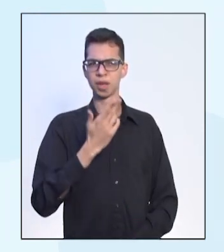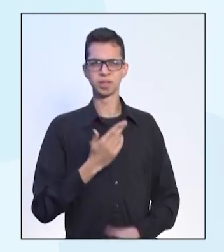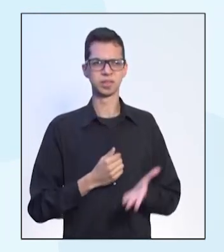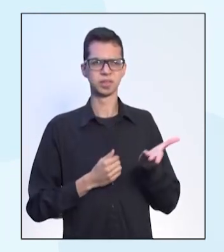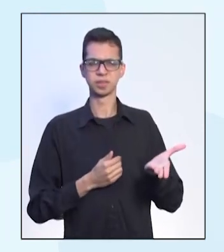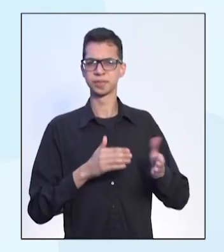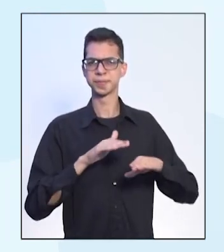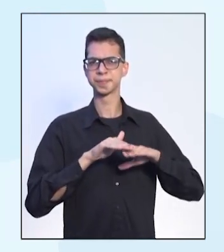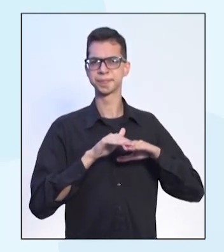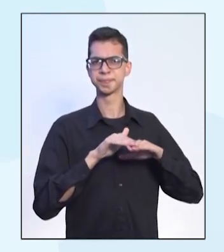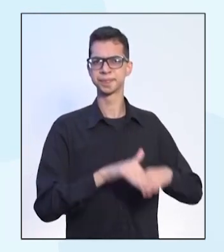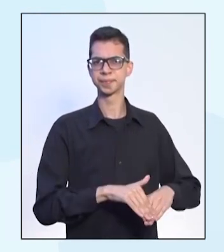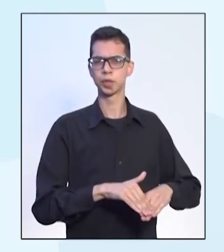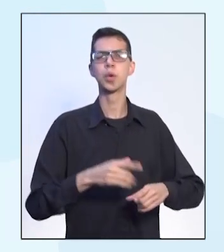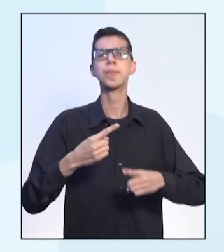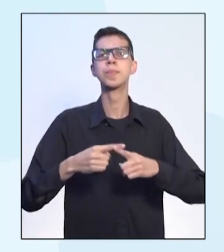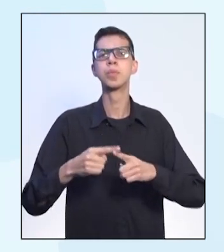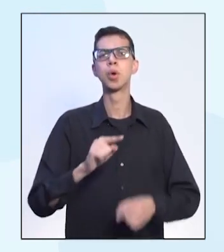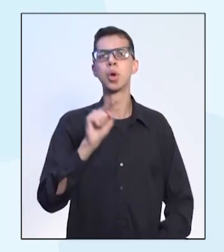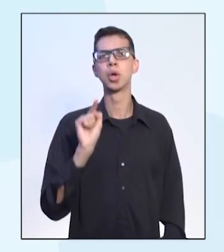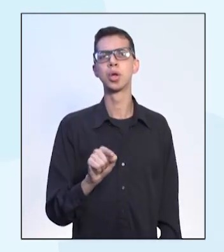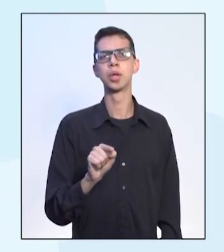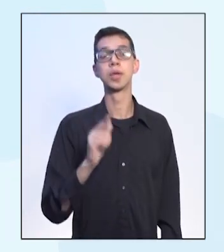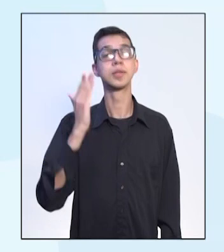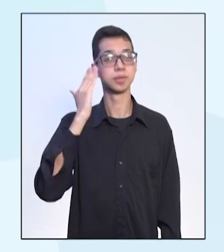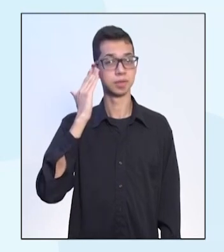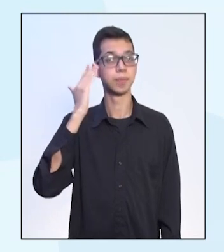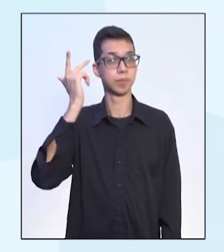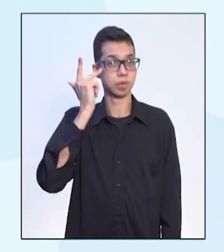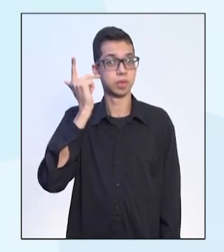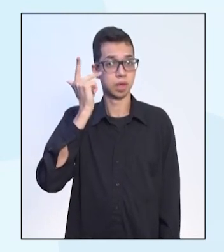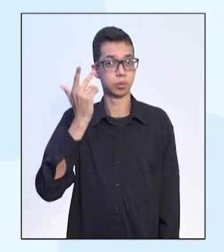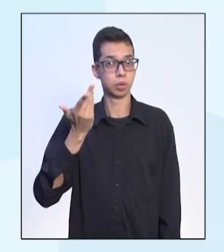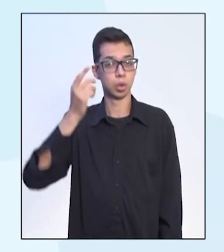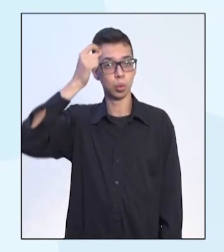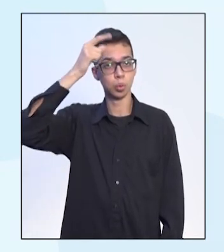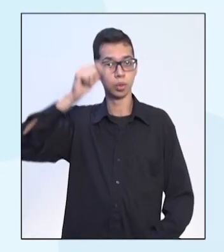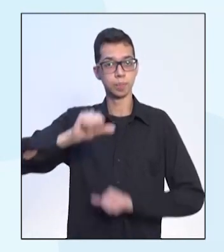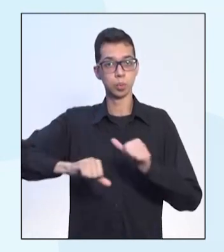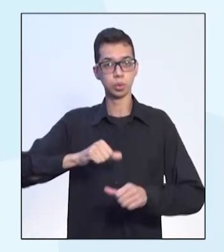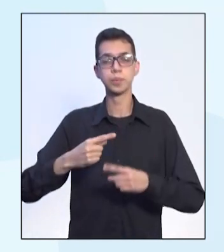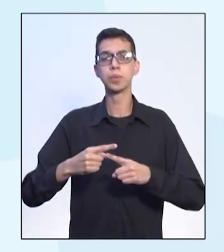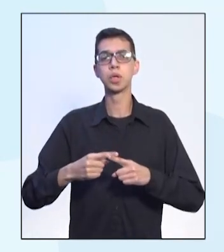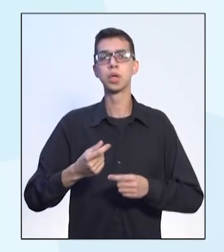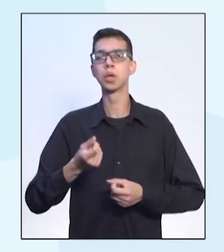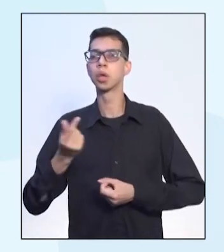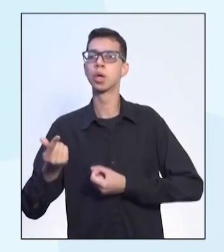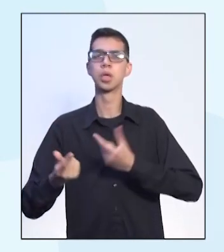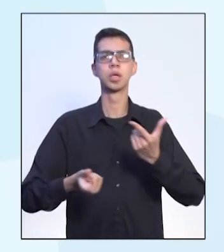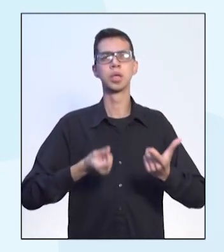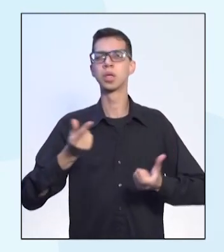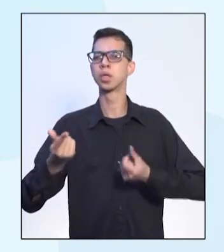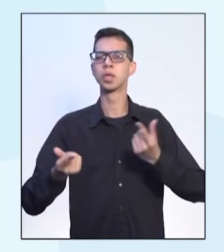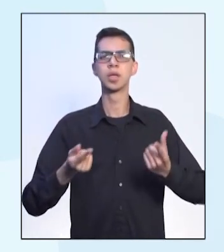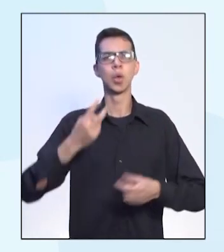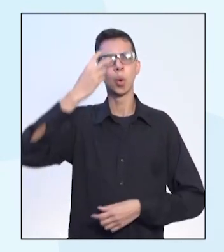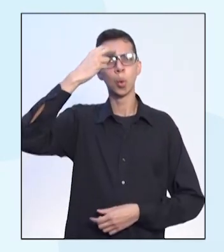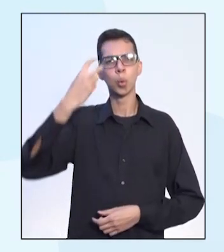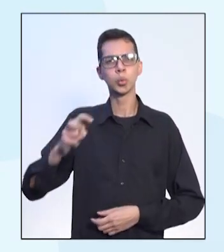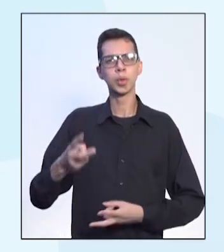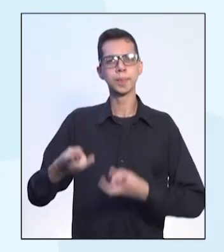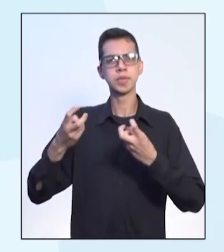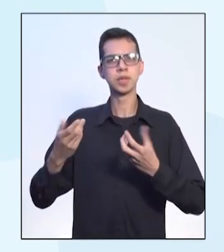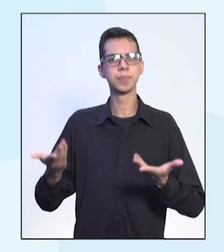que a cultura se transforma quase que de uma maneira natural, por que a gente desvaloriza outras expressões culturais? Mais